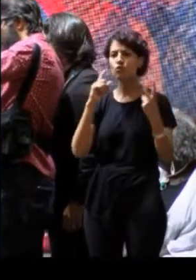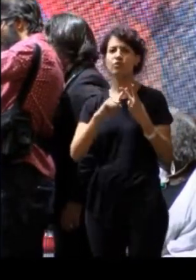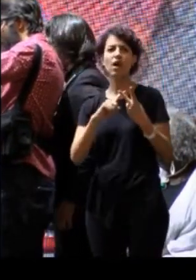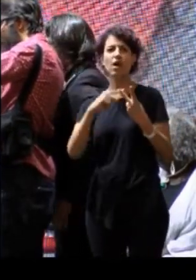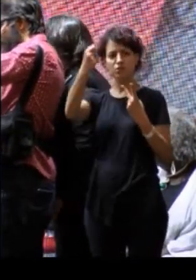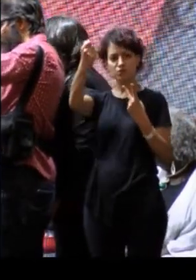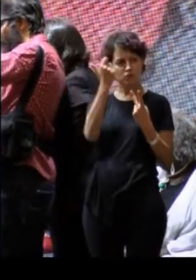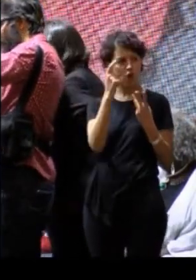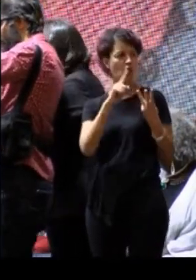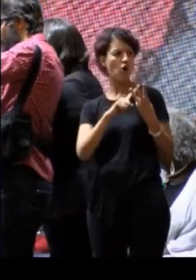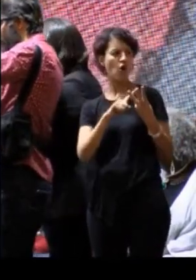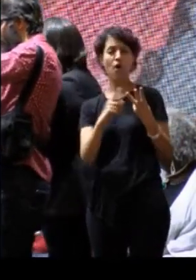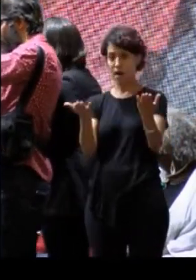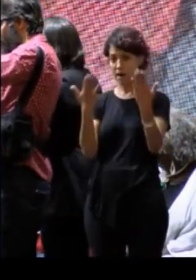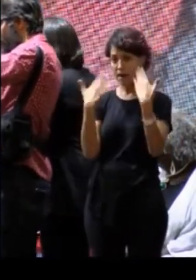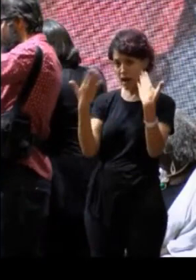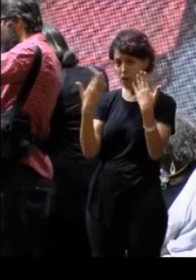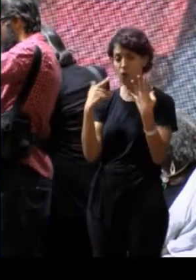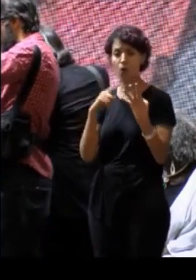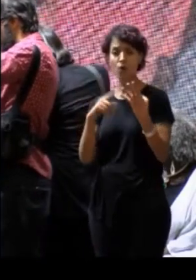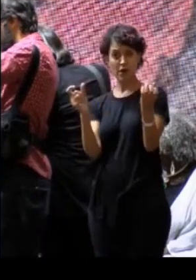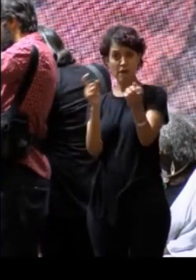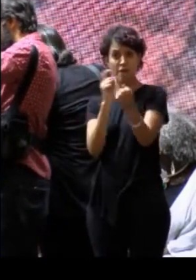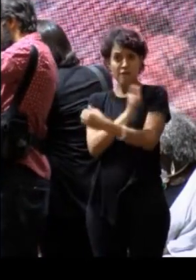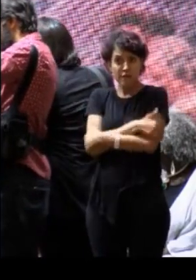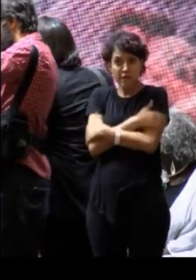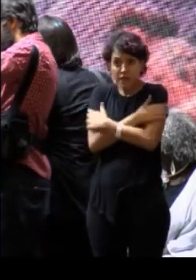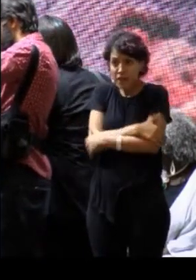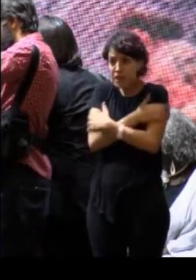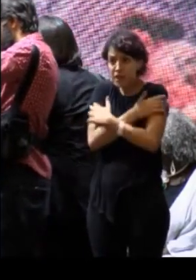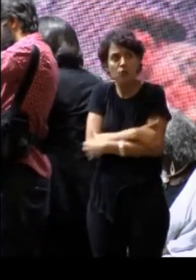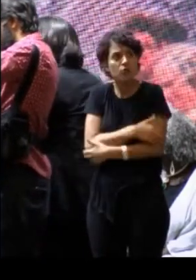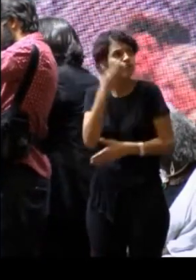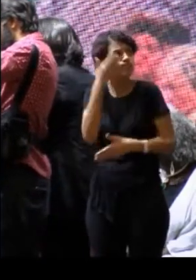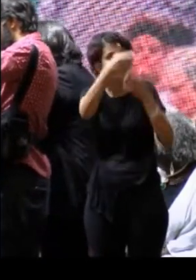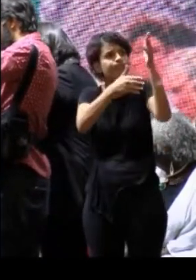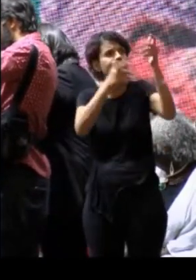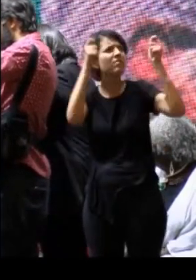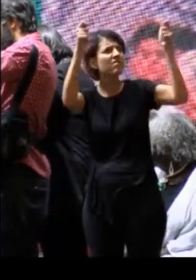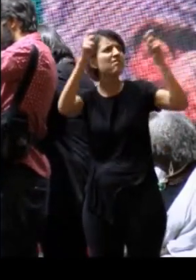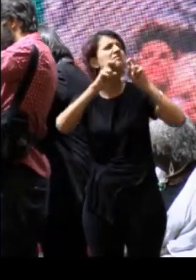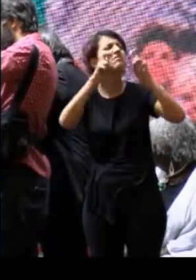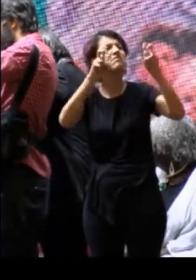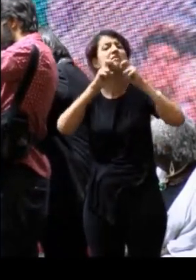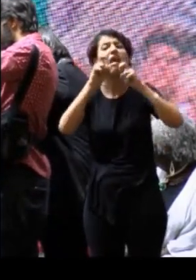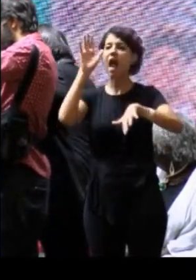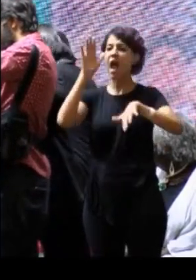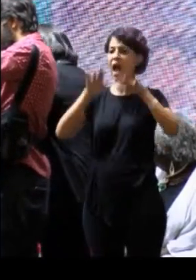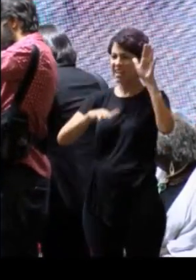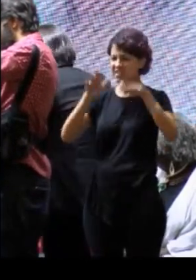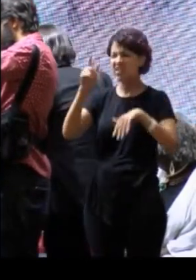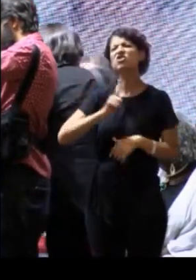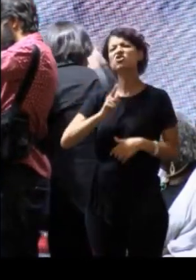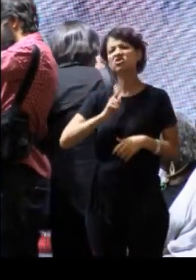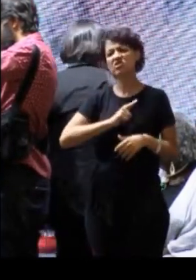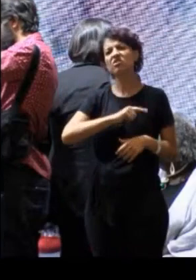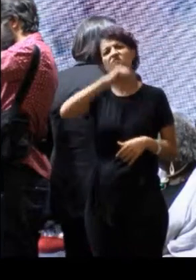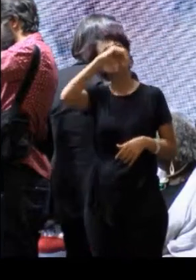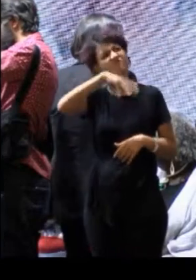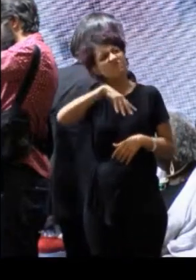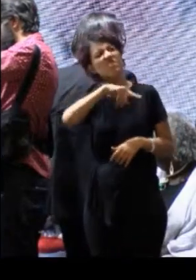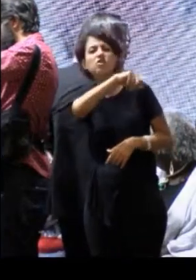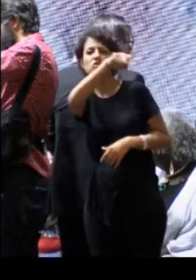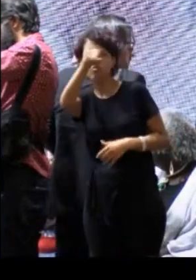com sol, com calor, com frio, às vezes até enfrentando a ignorância de